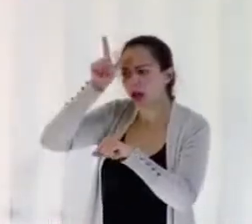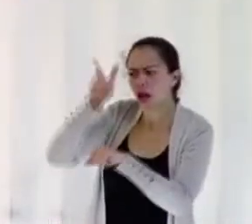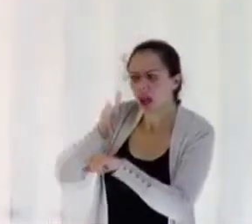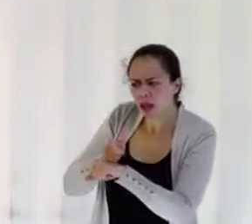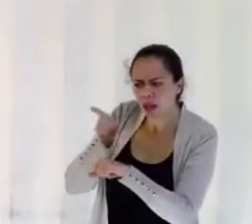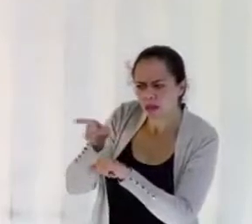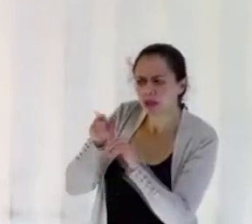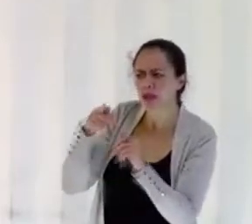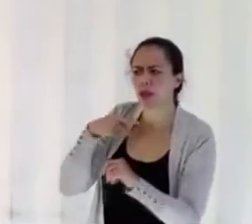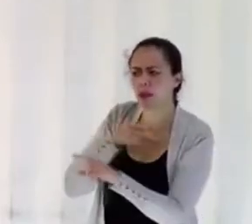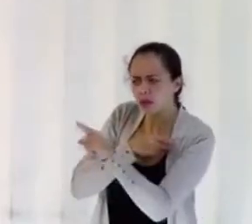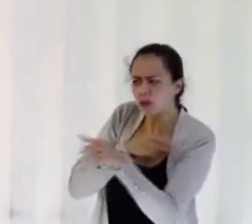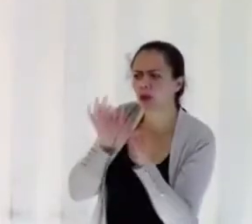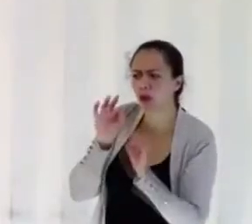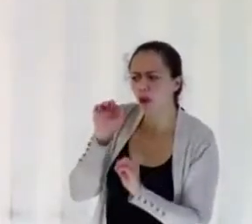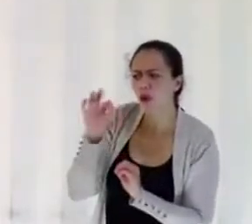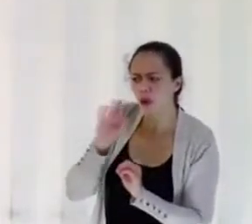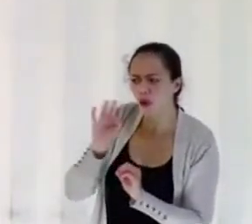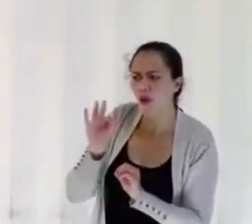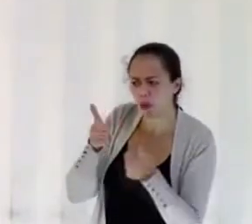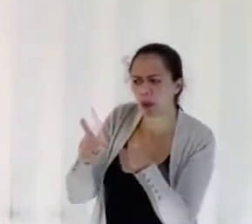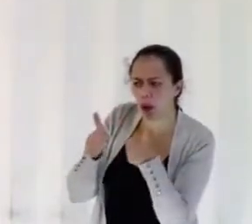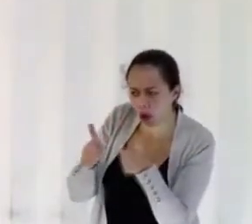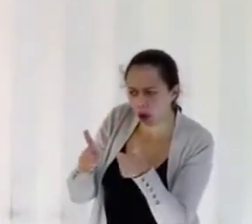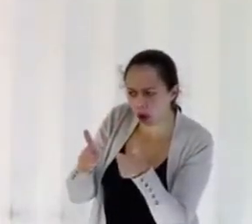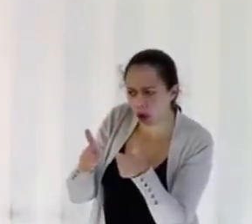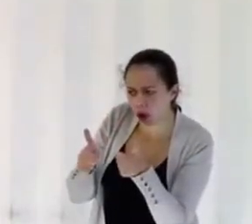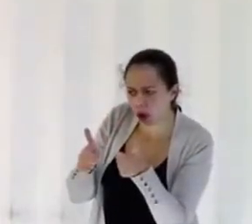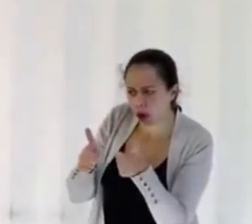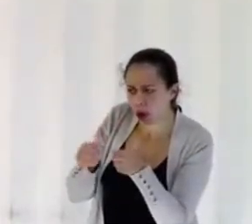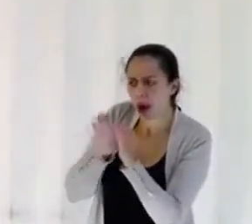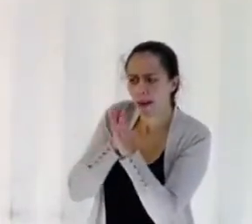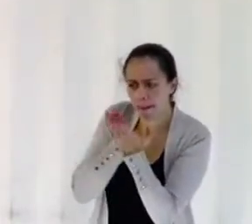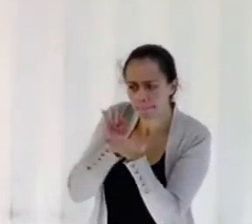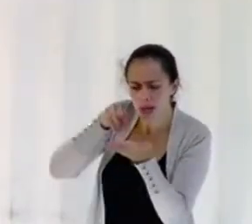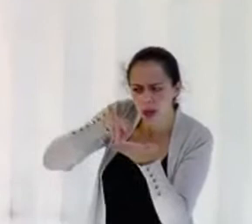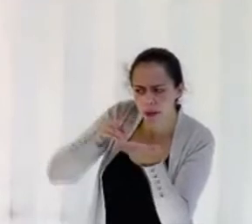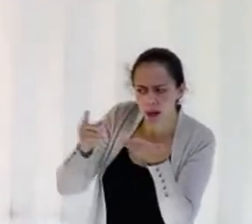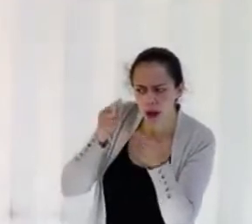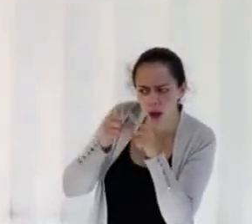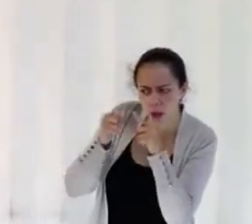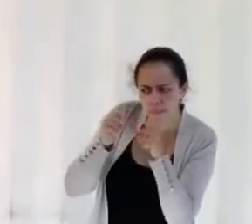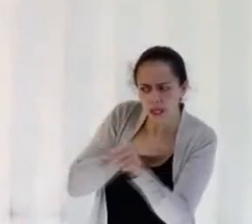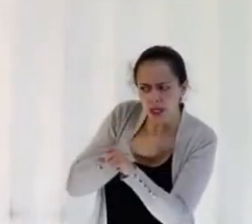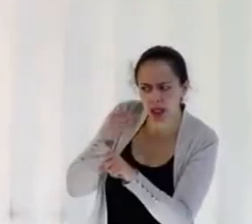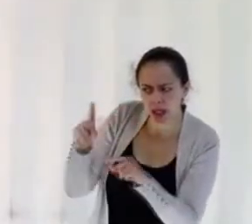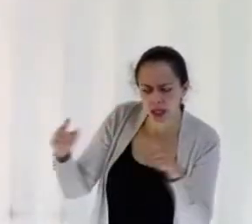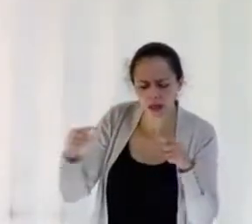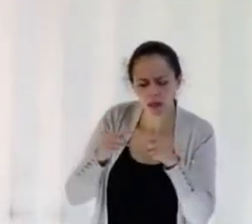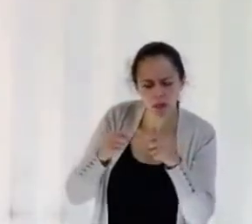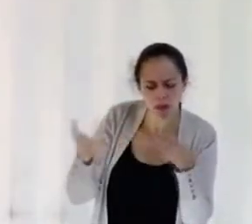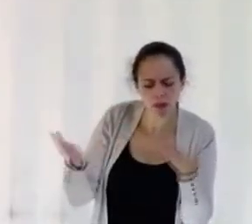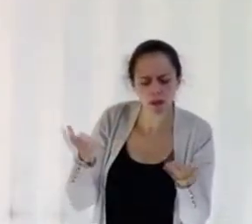na palavra, porque tem se levantado muitos homens dizendo pastores e não passam de falsos profetas. No entanto, esses homens